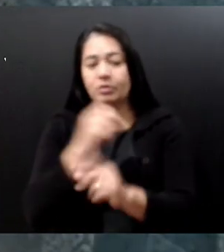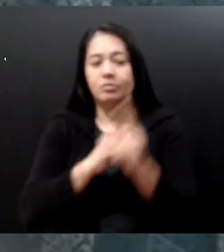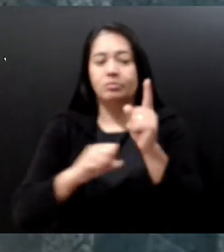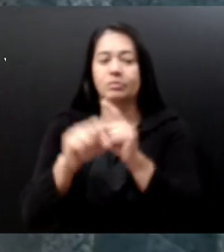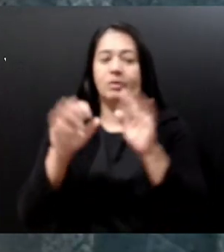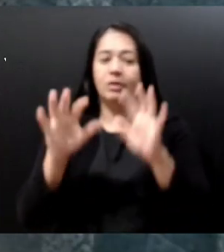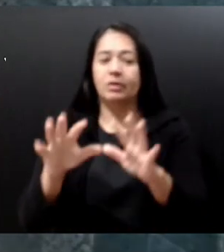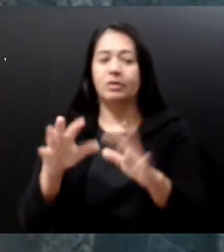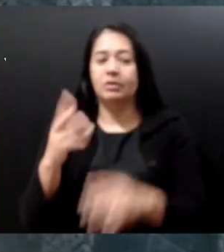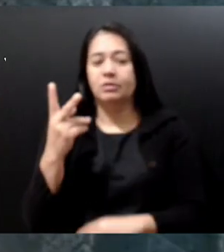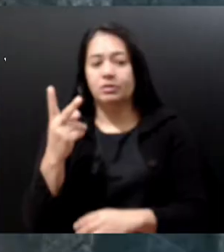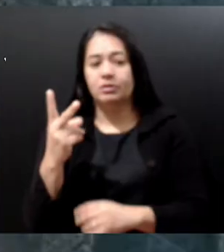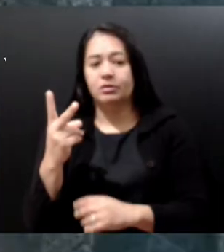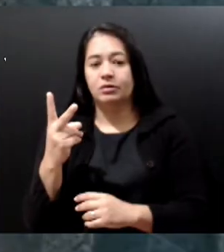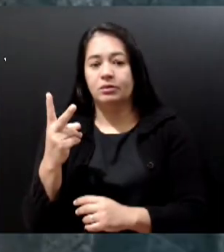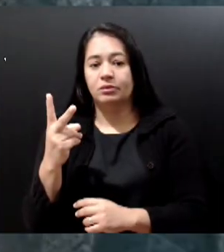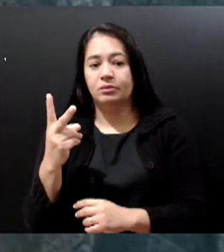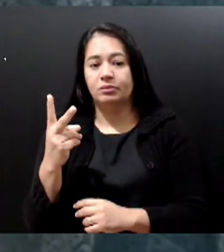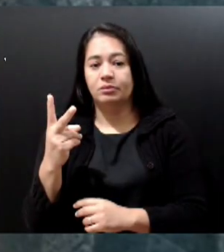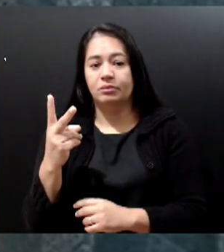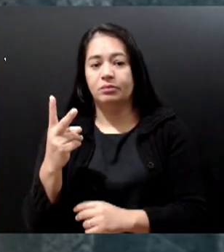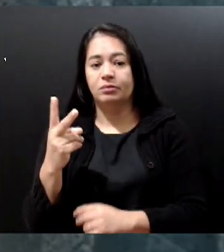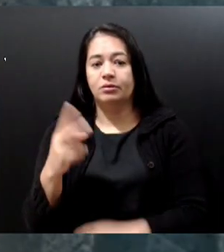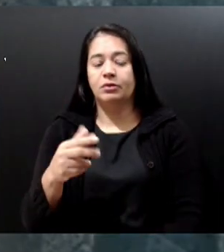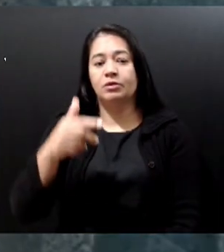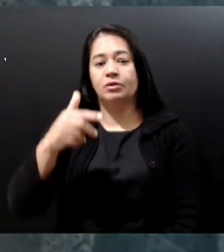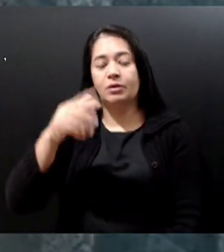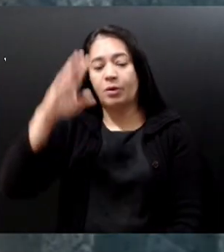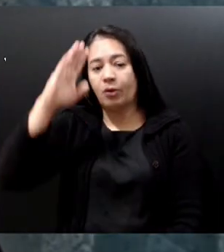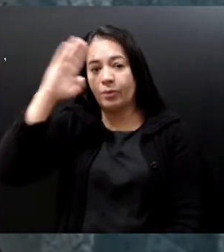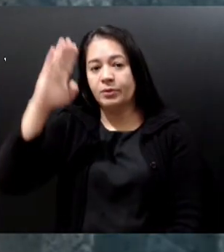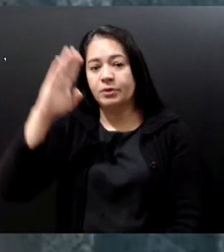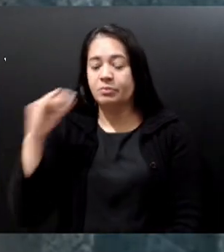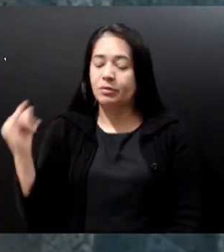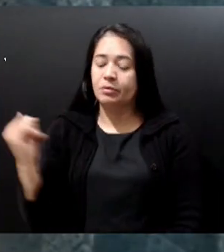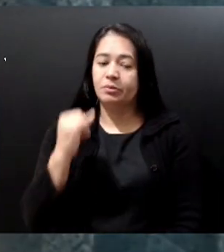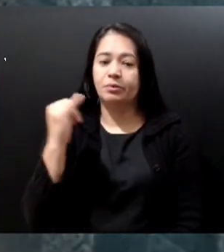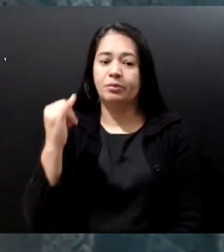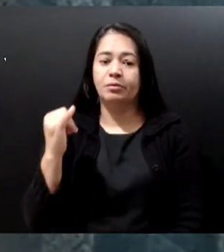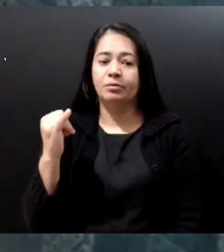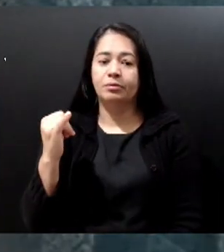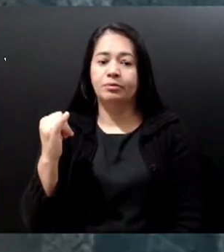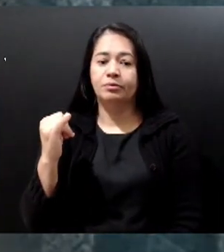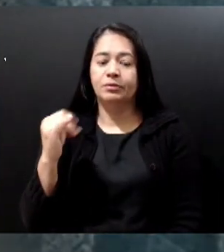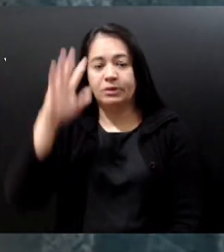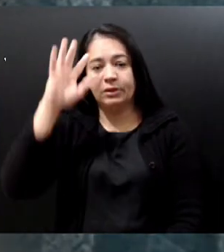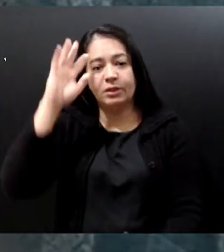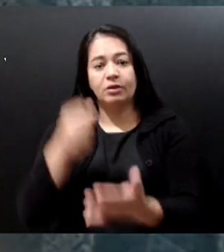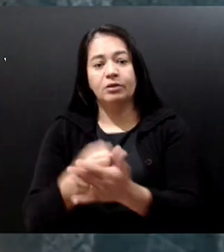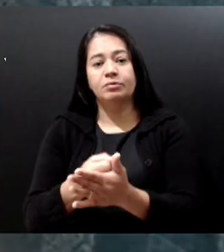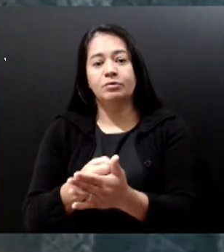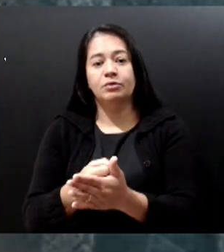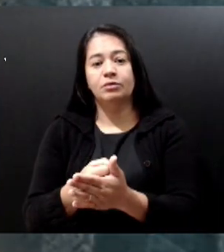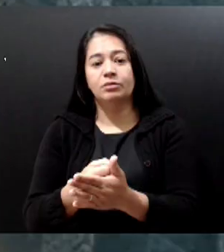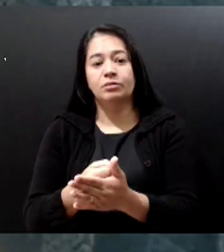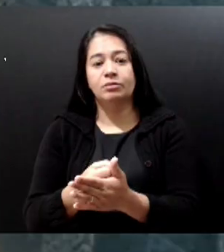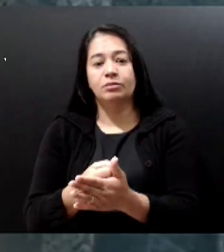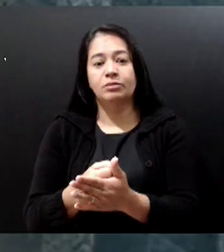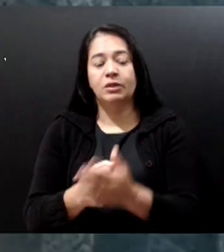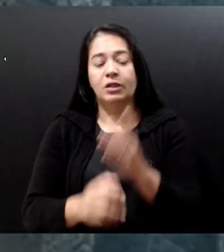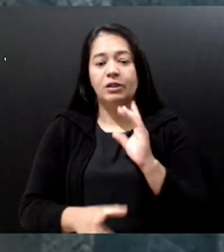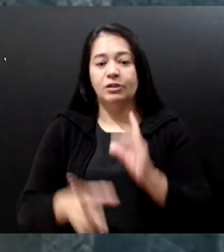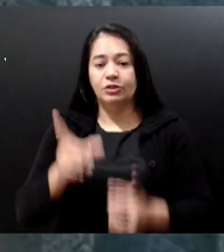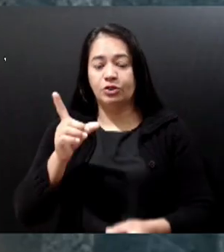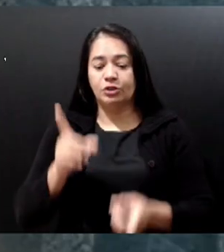e mais um princípio que é fundamental nessa decisão é o princípio da dignidade da pessoa humana. E aí a gente